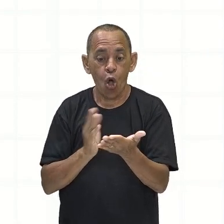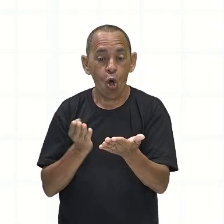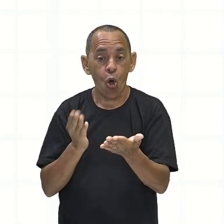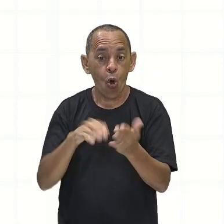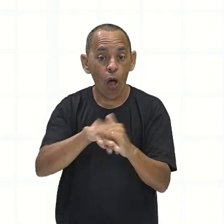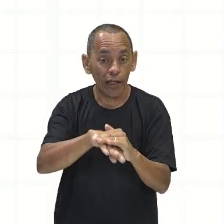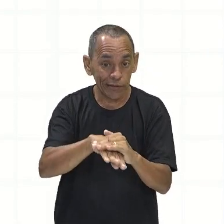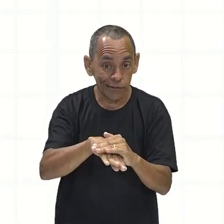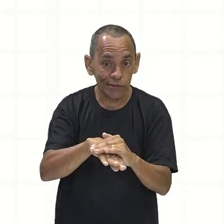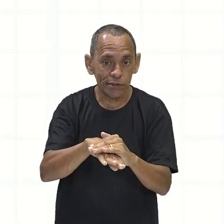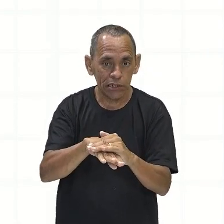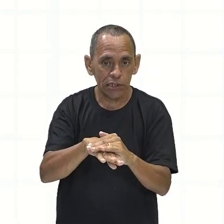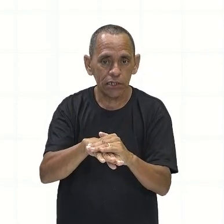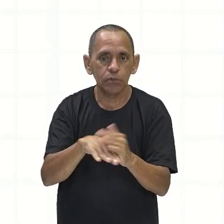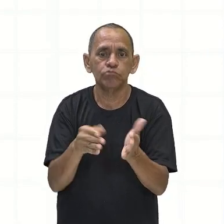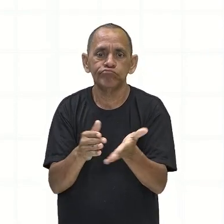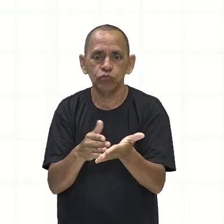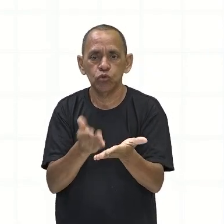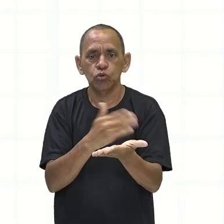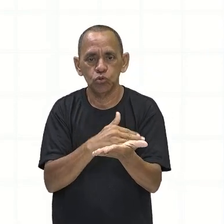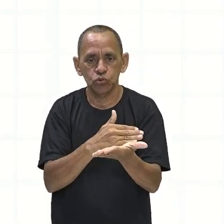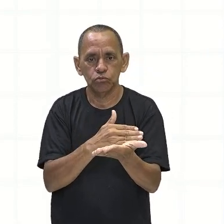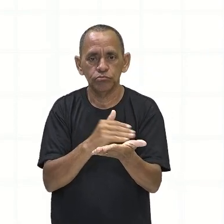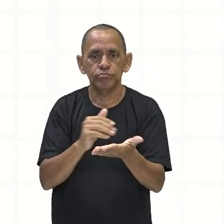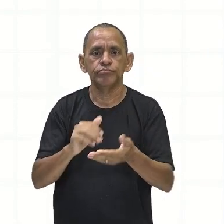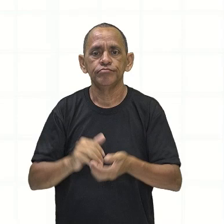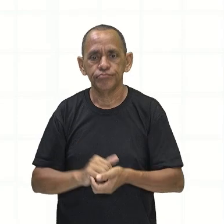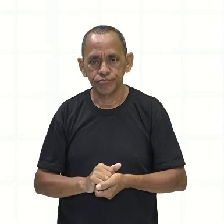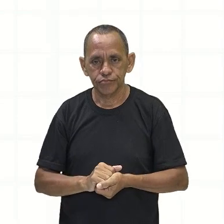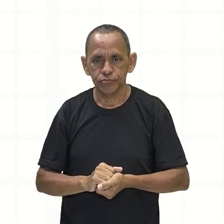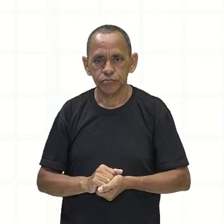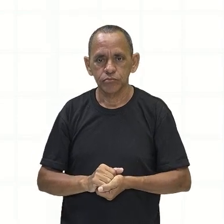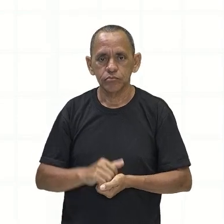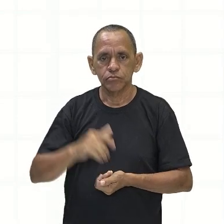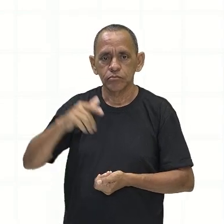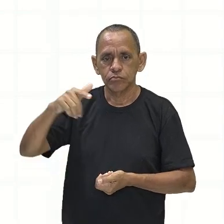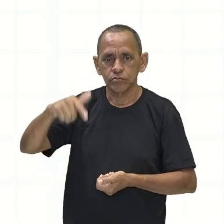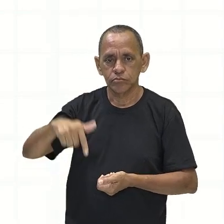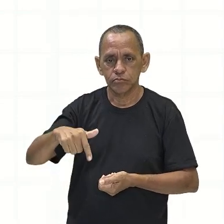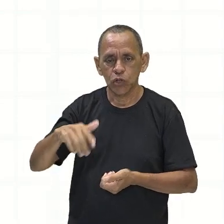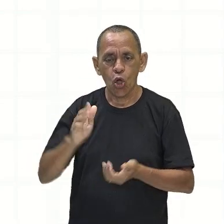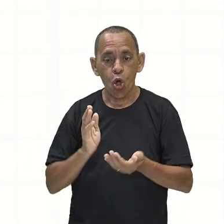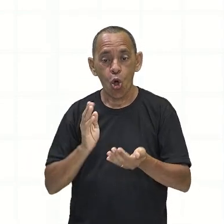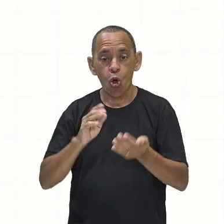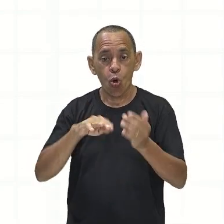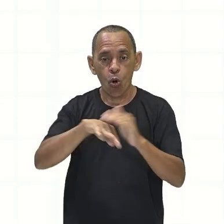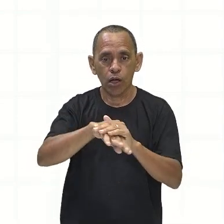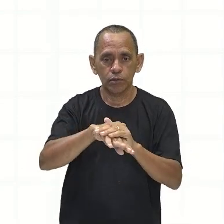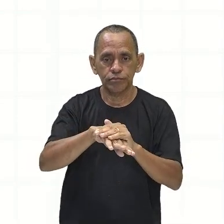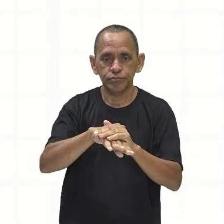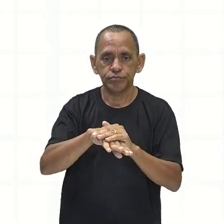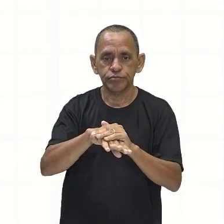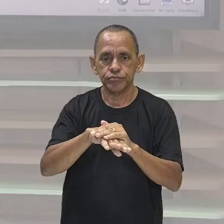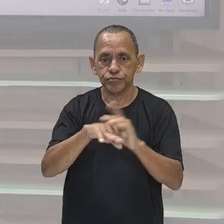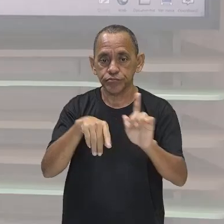ó, guardamo-lo. Já pensou? Olha só, se chegar e falar